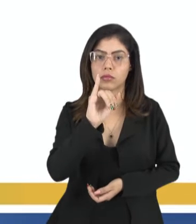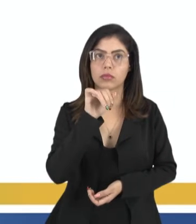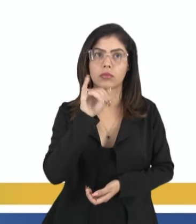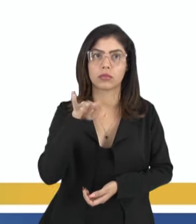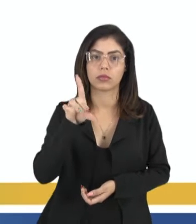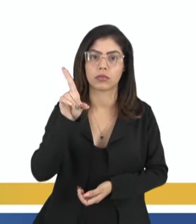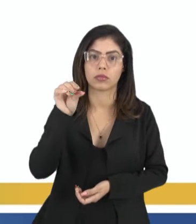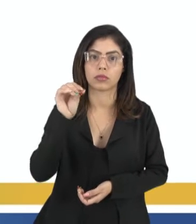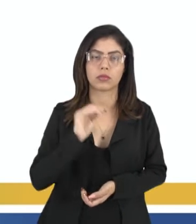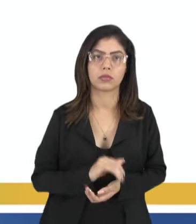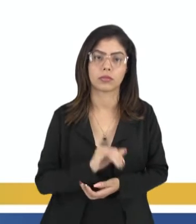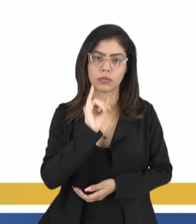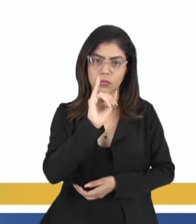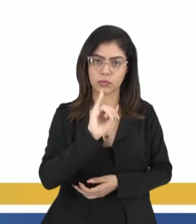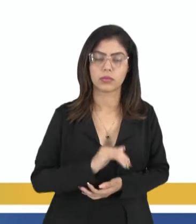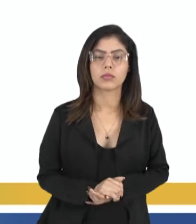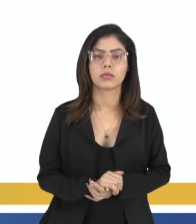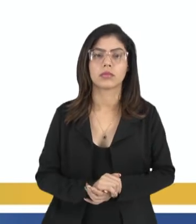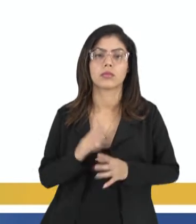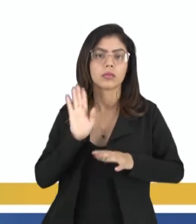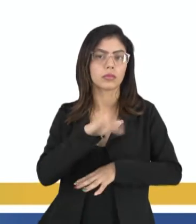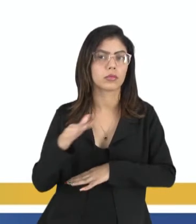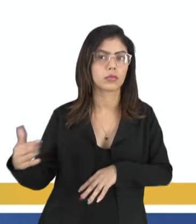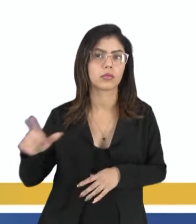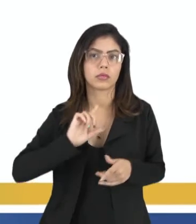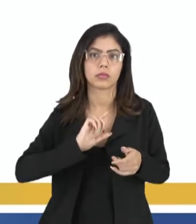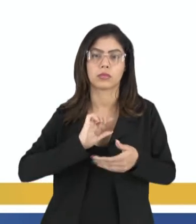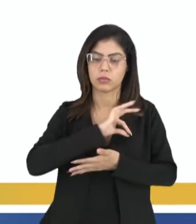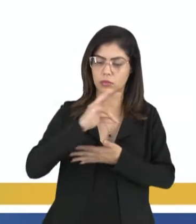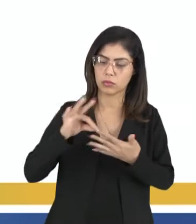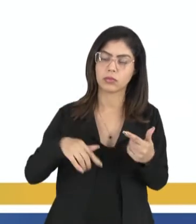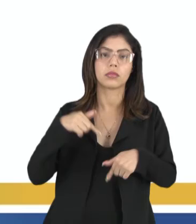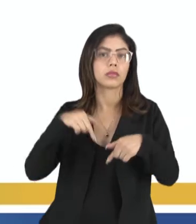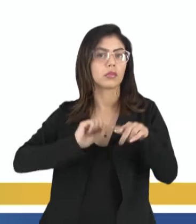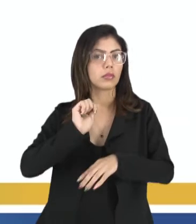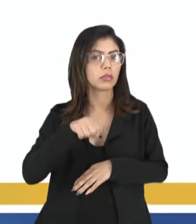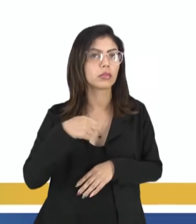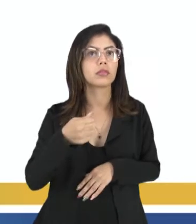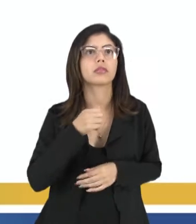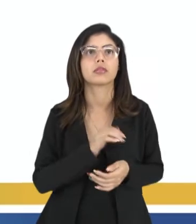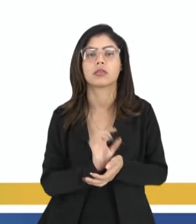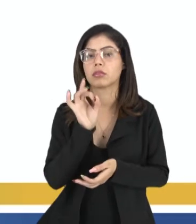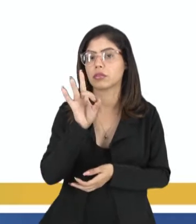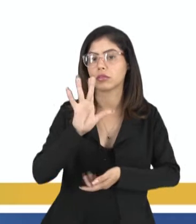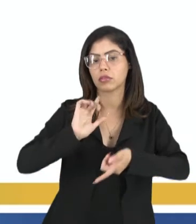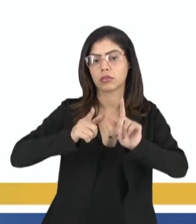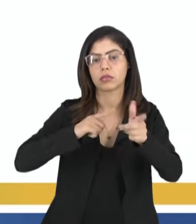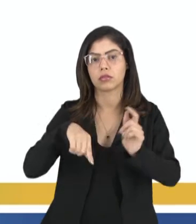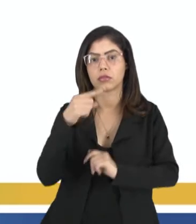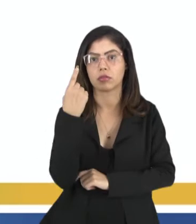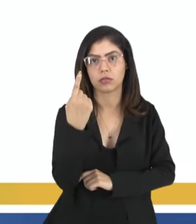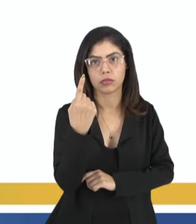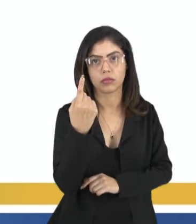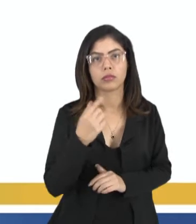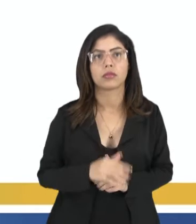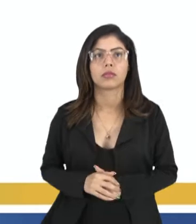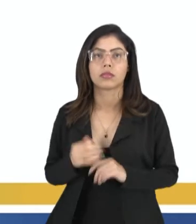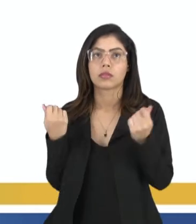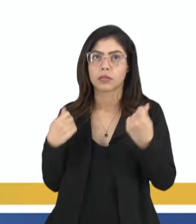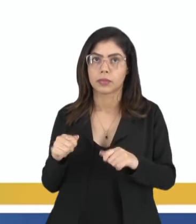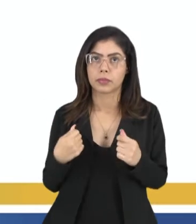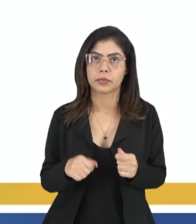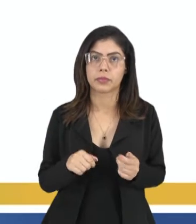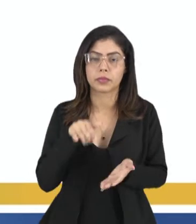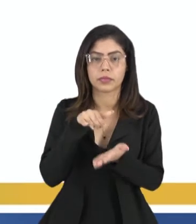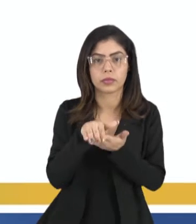iodo, representado pelo I. Então, quando o elemento químico, o símbolo, é representado por apenas uma letra, ela precisa ser